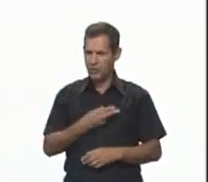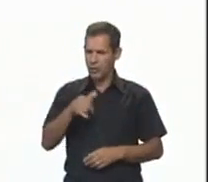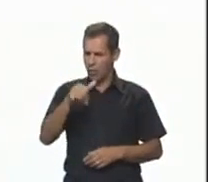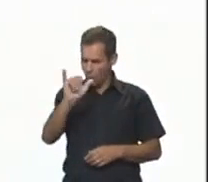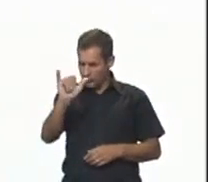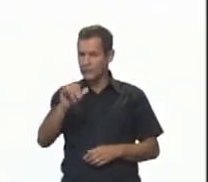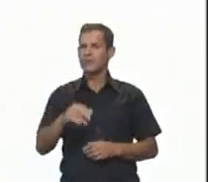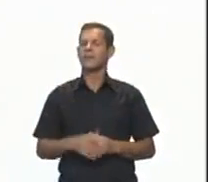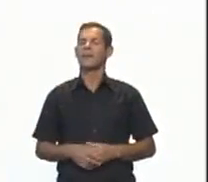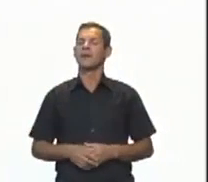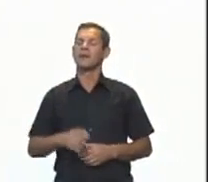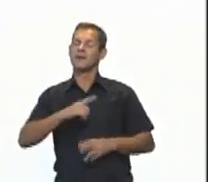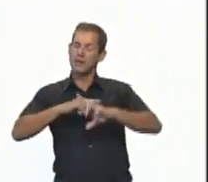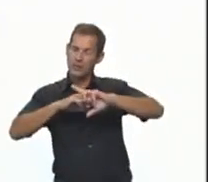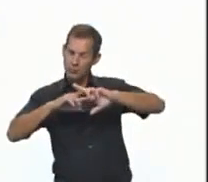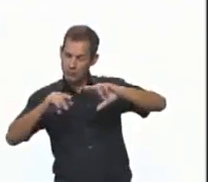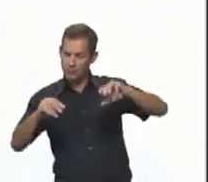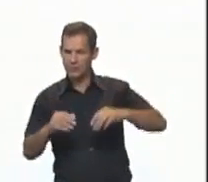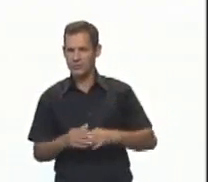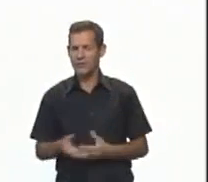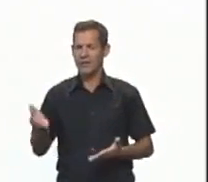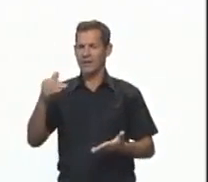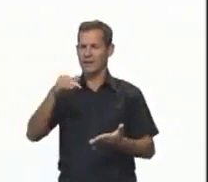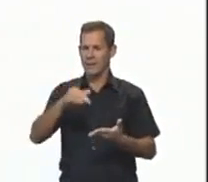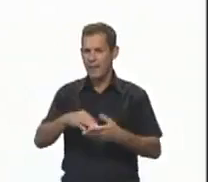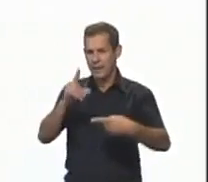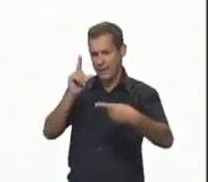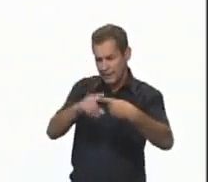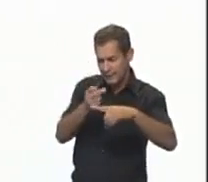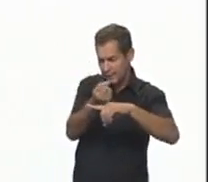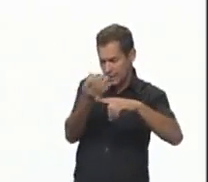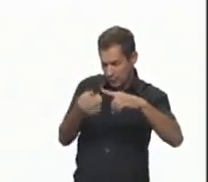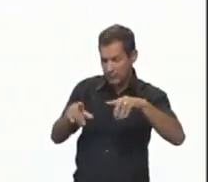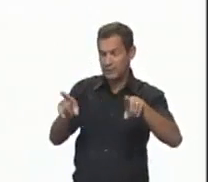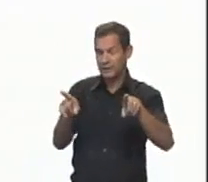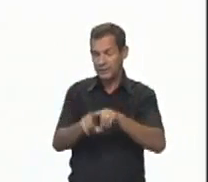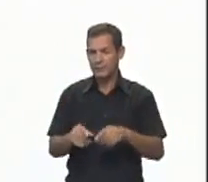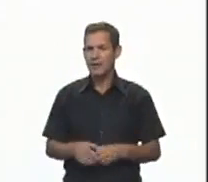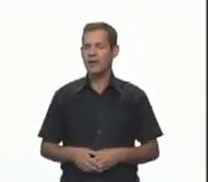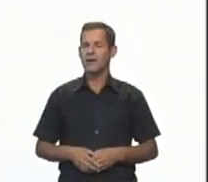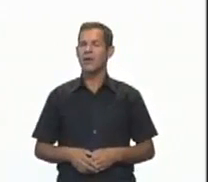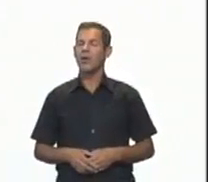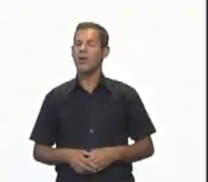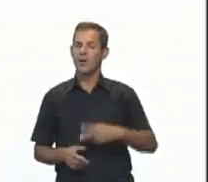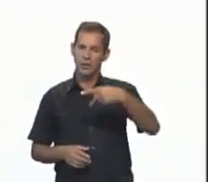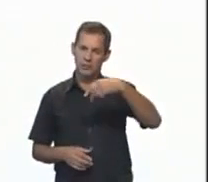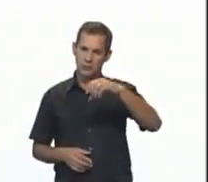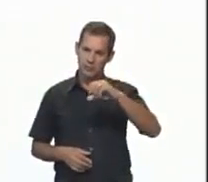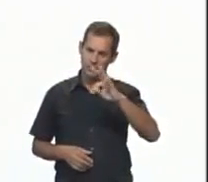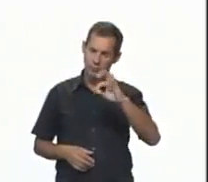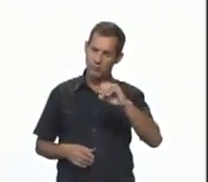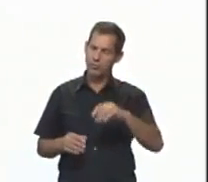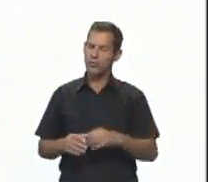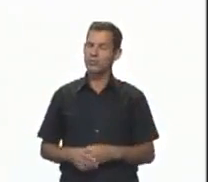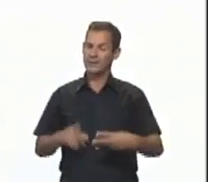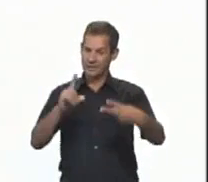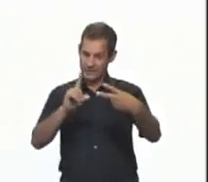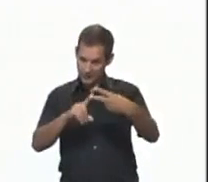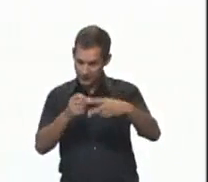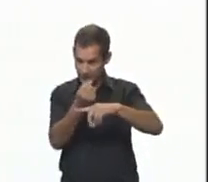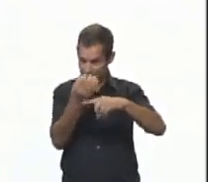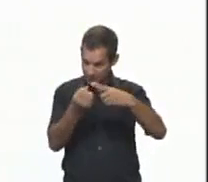y ele está variando daqui até a primeira função e daqui até o ponto maior da segunda